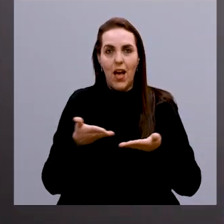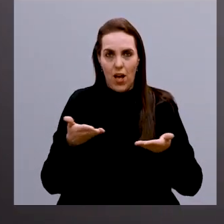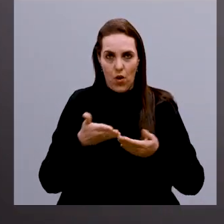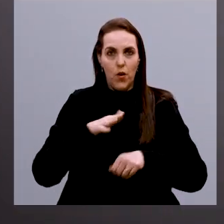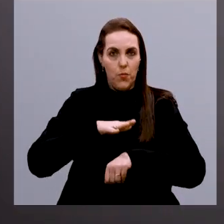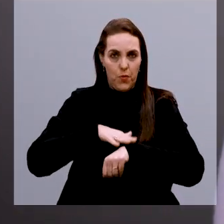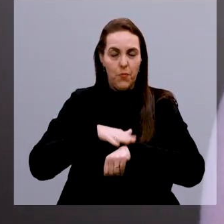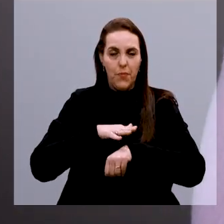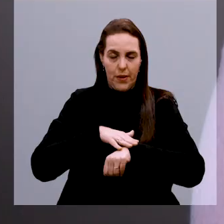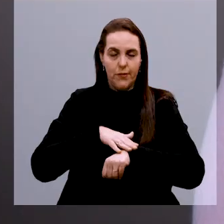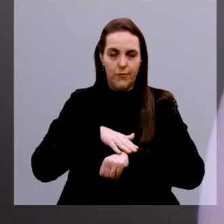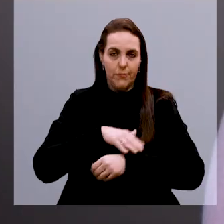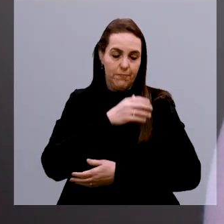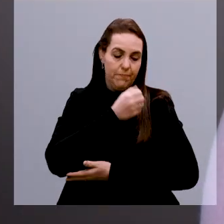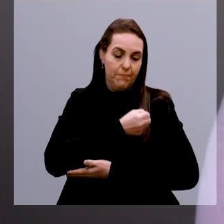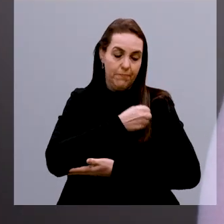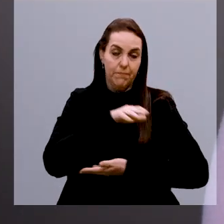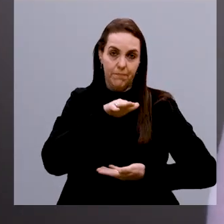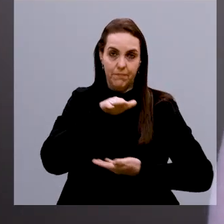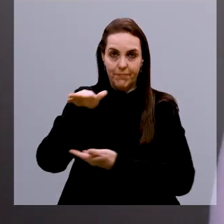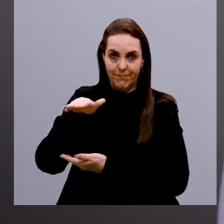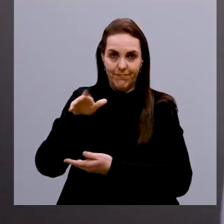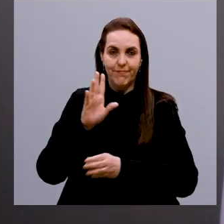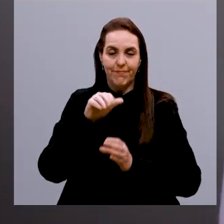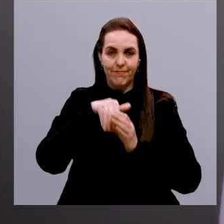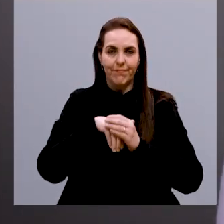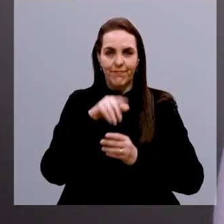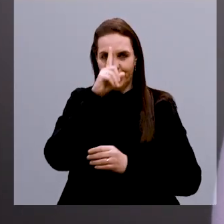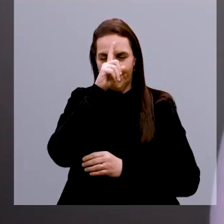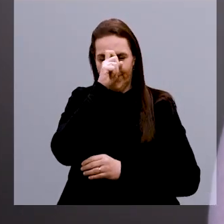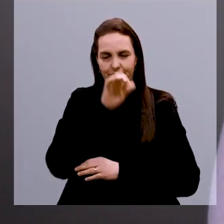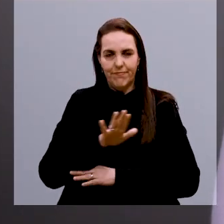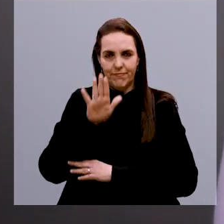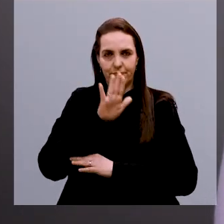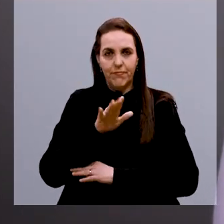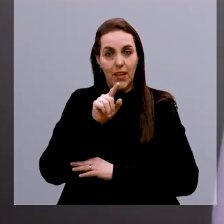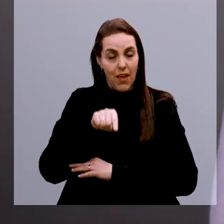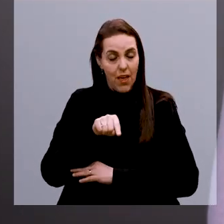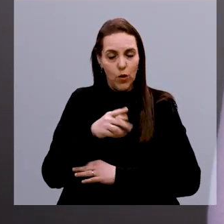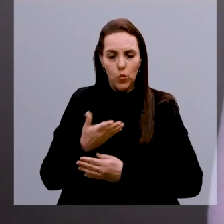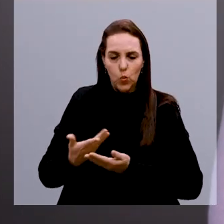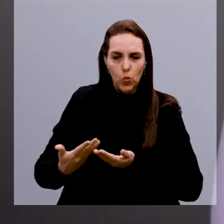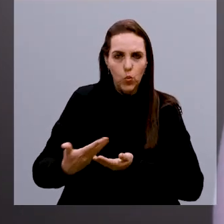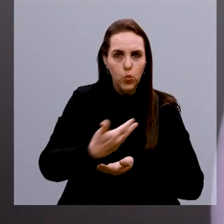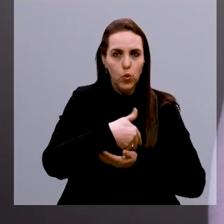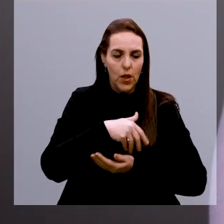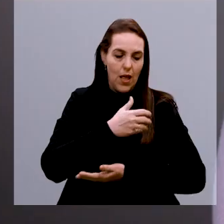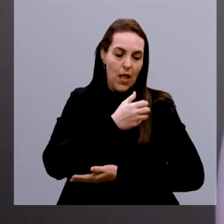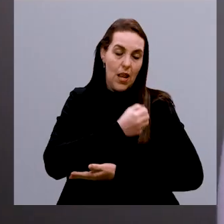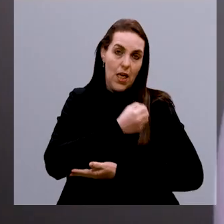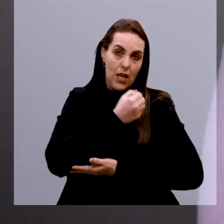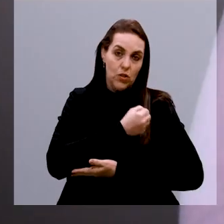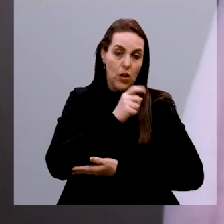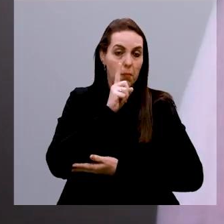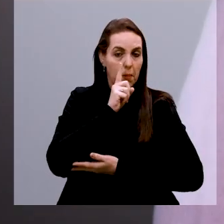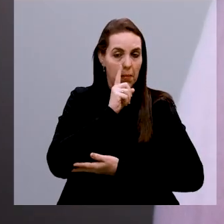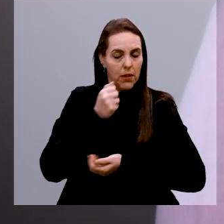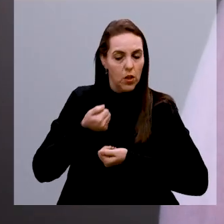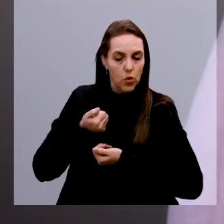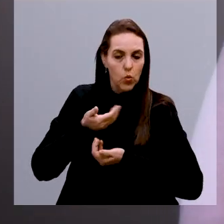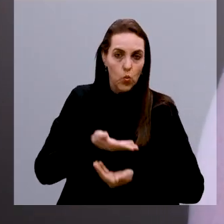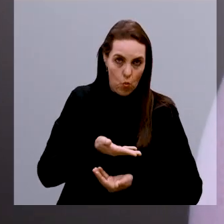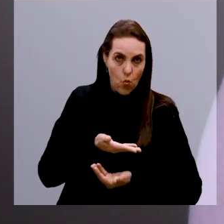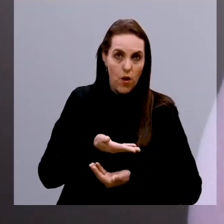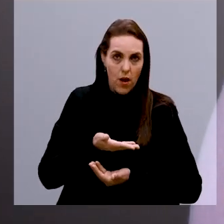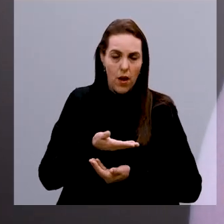Agora, no momento, o banco de leite daqui de dentro do hospital, todo o leite que é coletado, seja de mães que vêm de